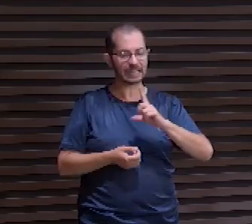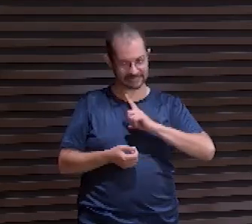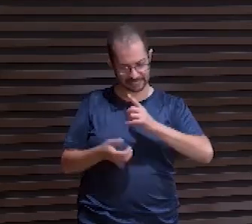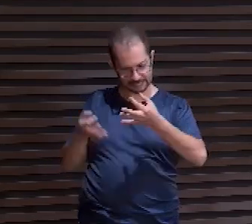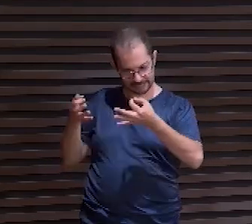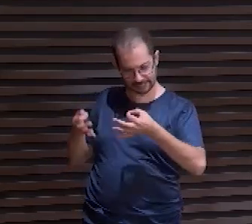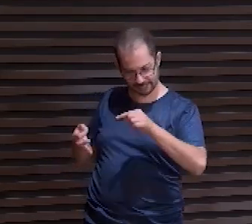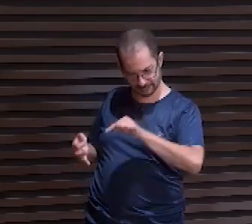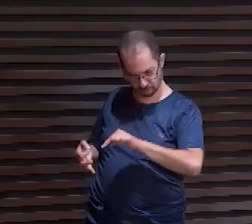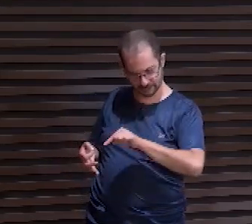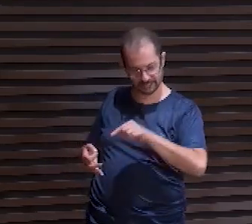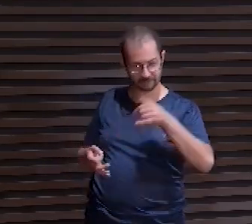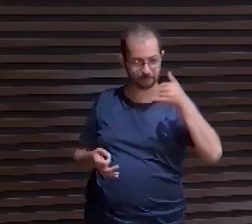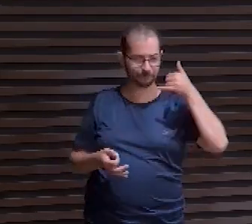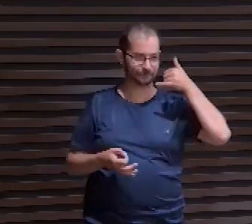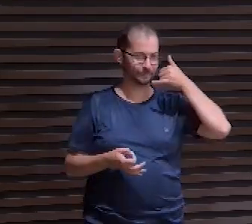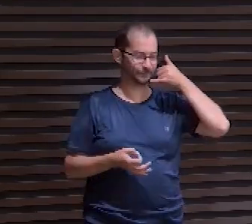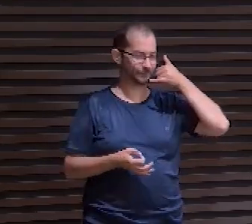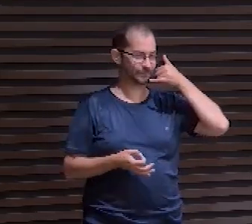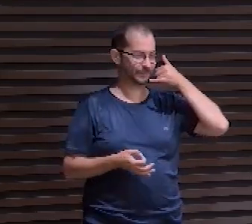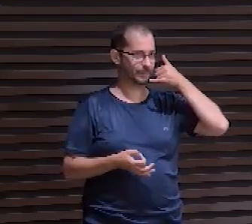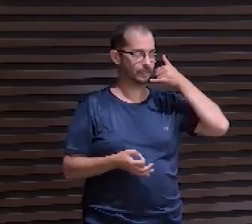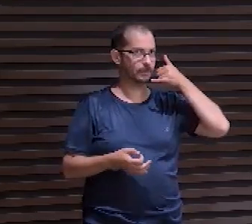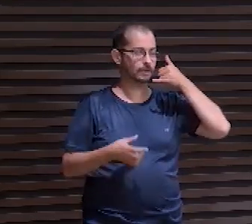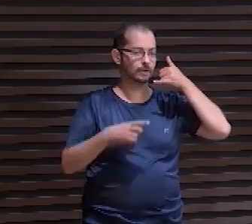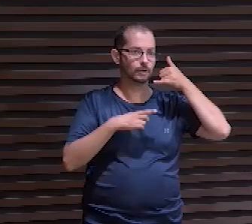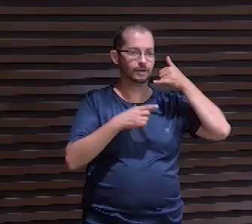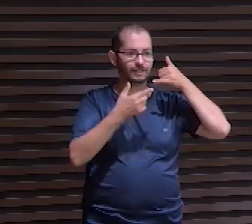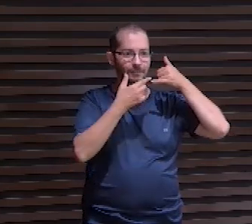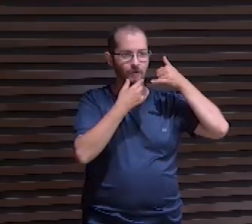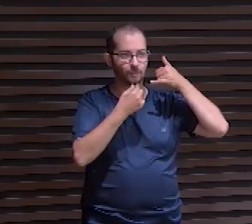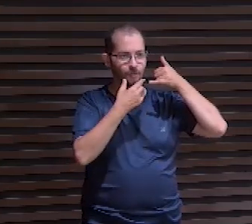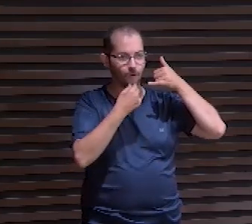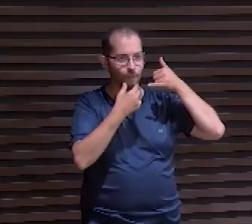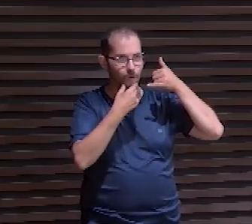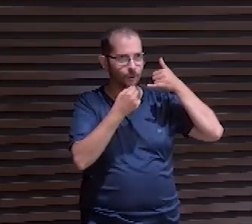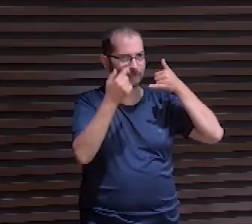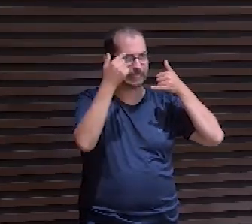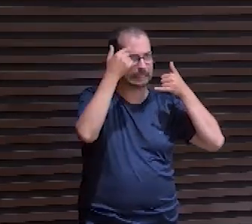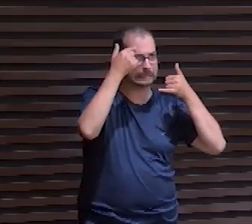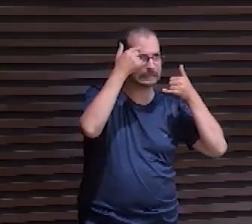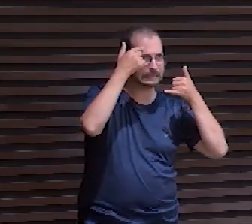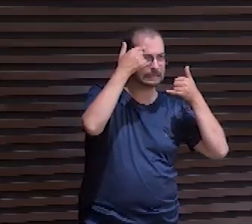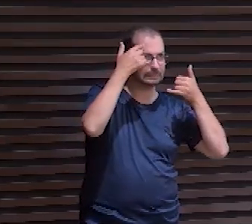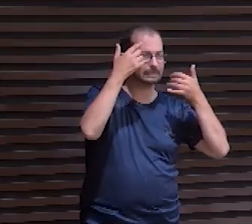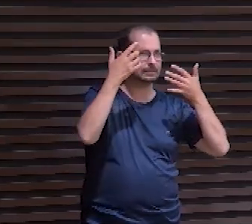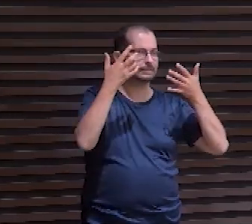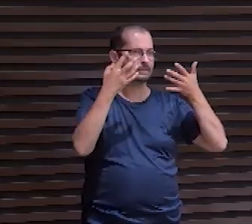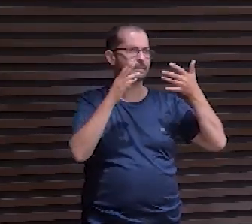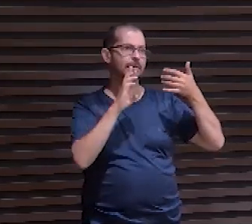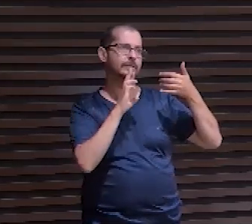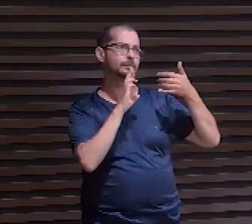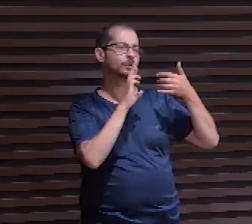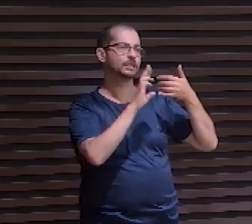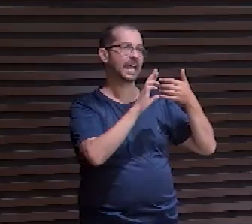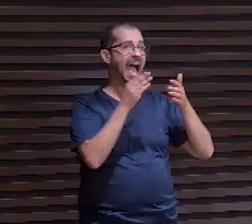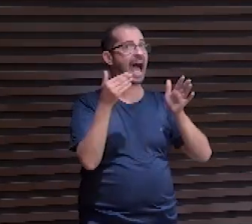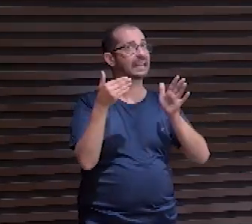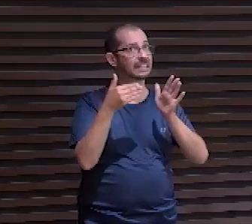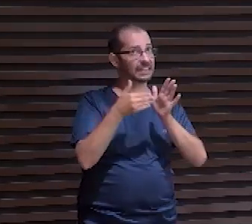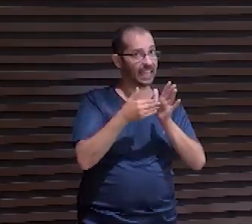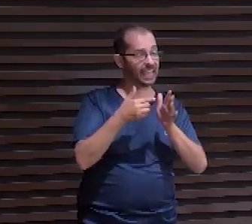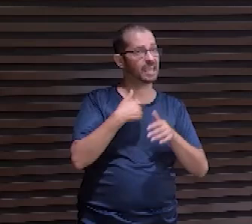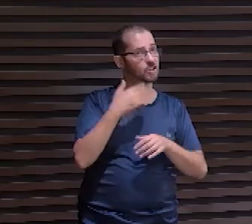certeza? Ainda confuso e num tom de brincadeira, respondi: até onde eu